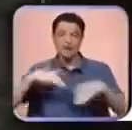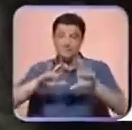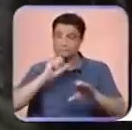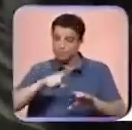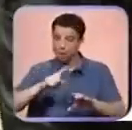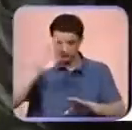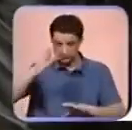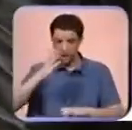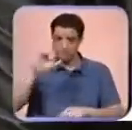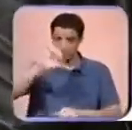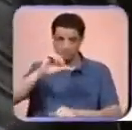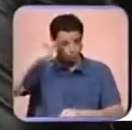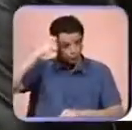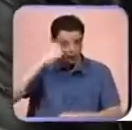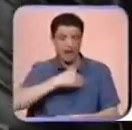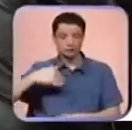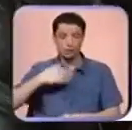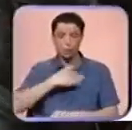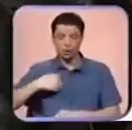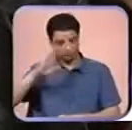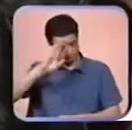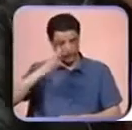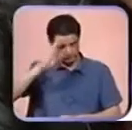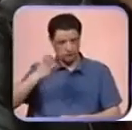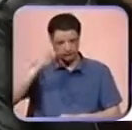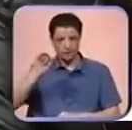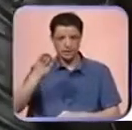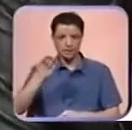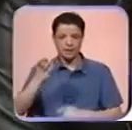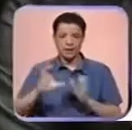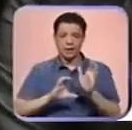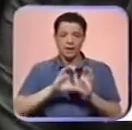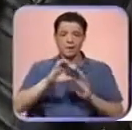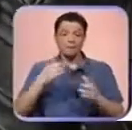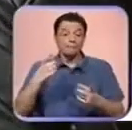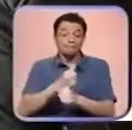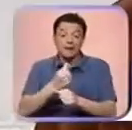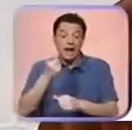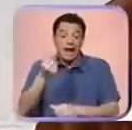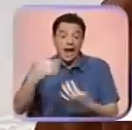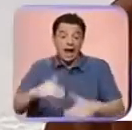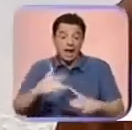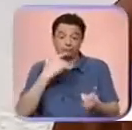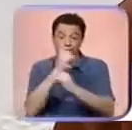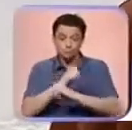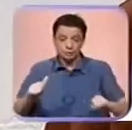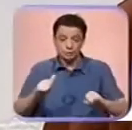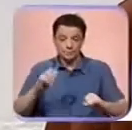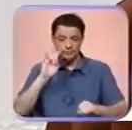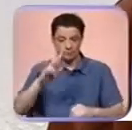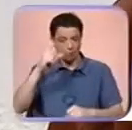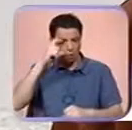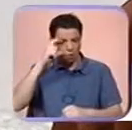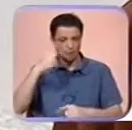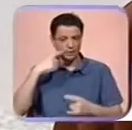correr mal, pode fazer mal à saúde. Sabemos, mas as condições não dá para a gente comprar o mais caro. Vejo que usou óculos, por isso certamente